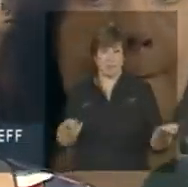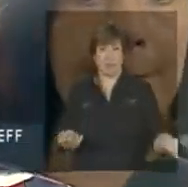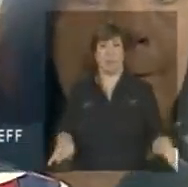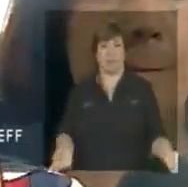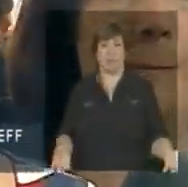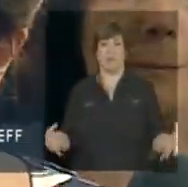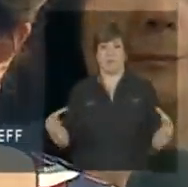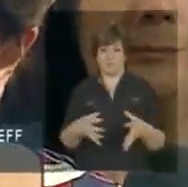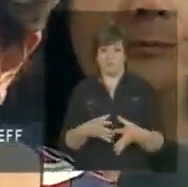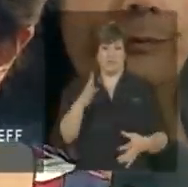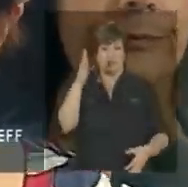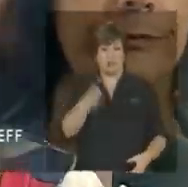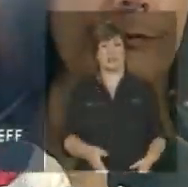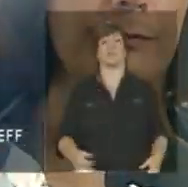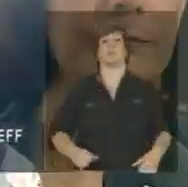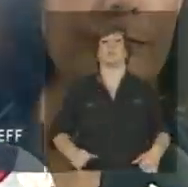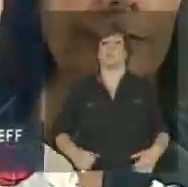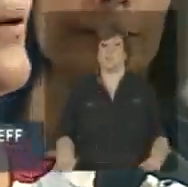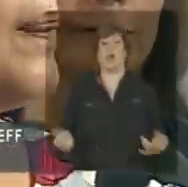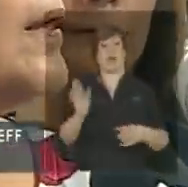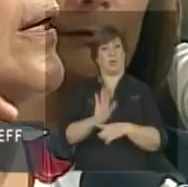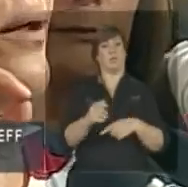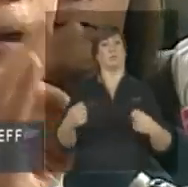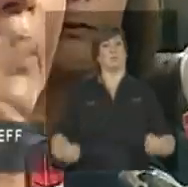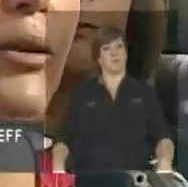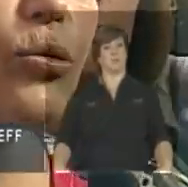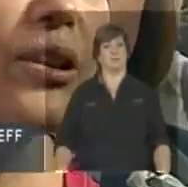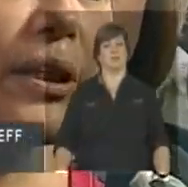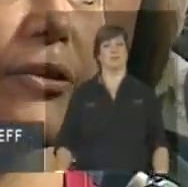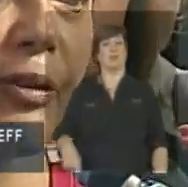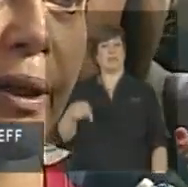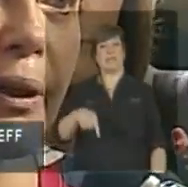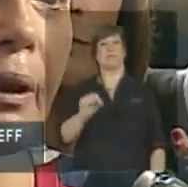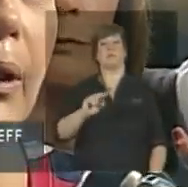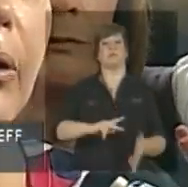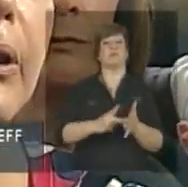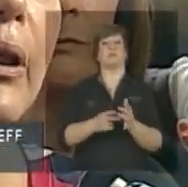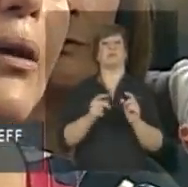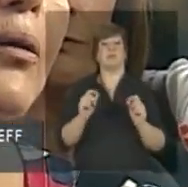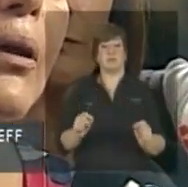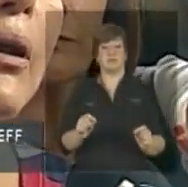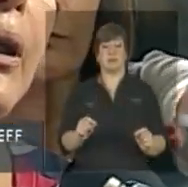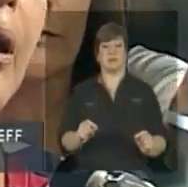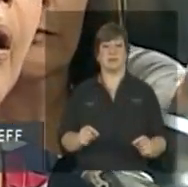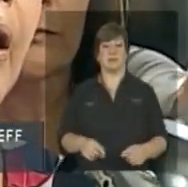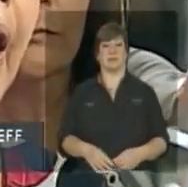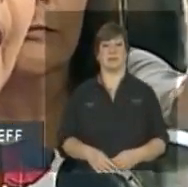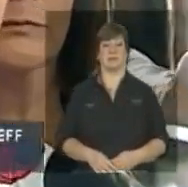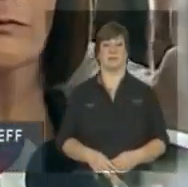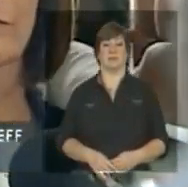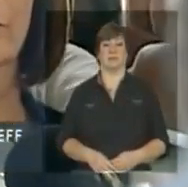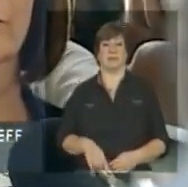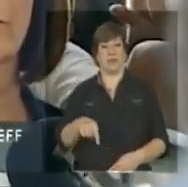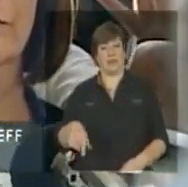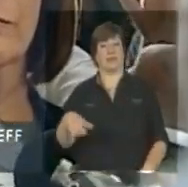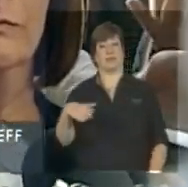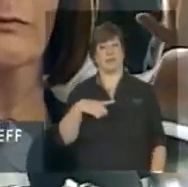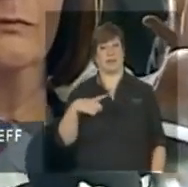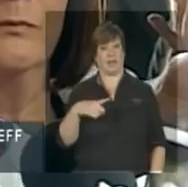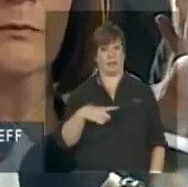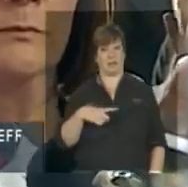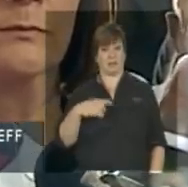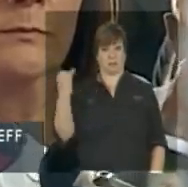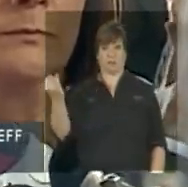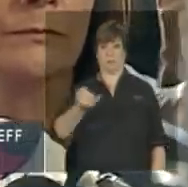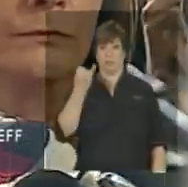12 milhões de pessoas diretamente. Tá? Isso significa que ela tem um